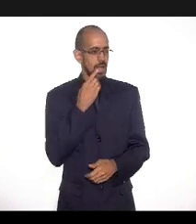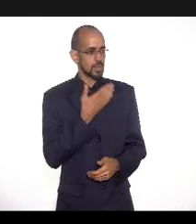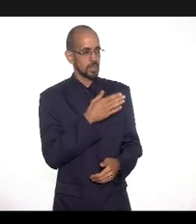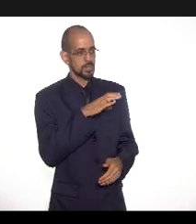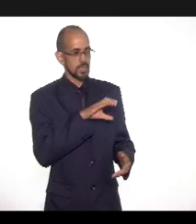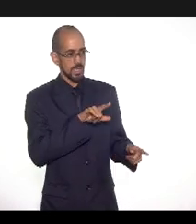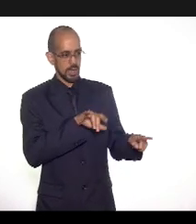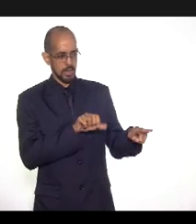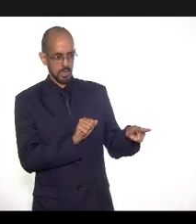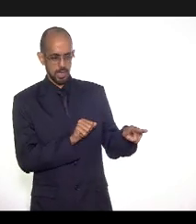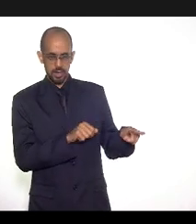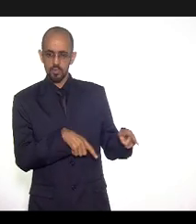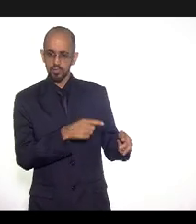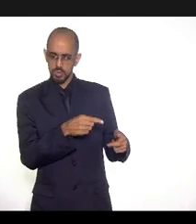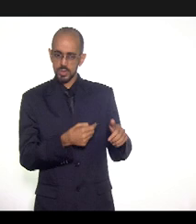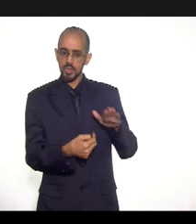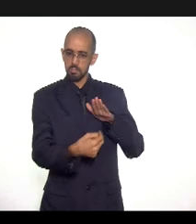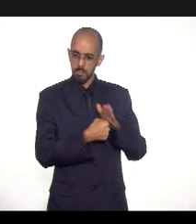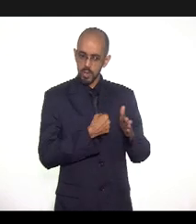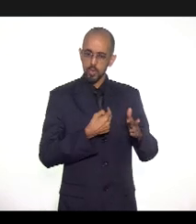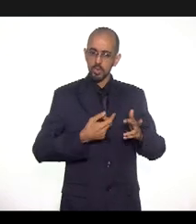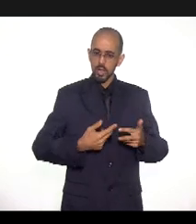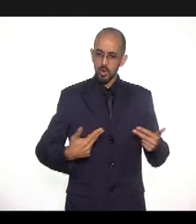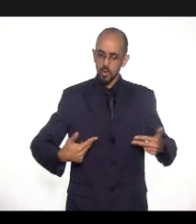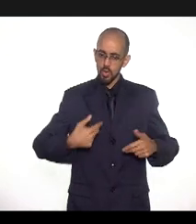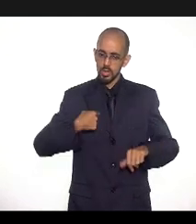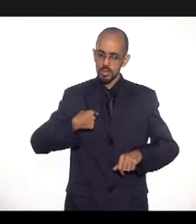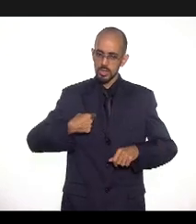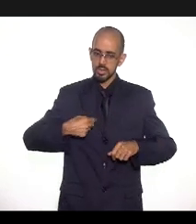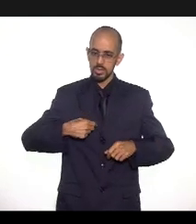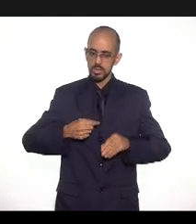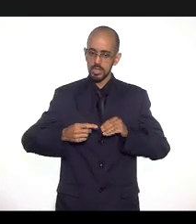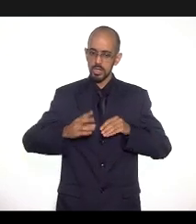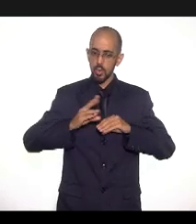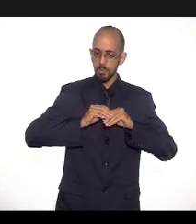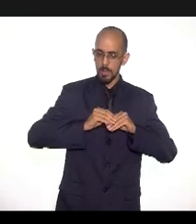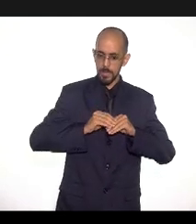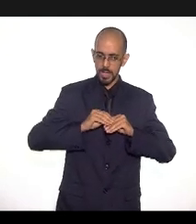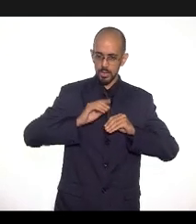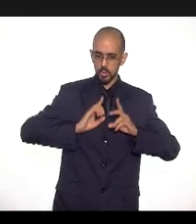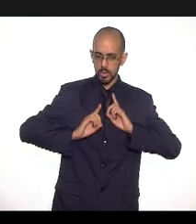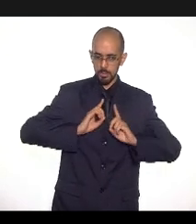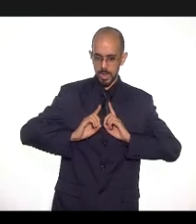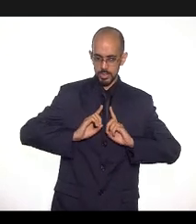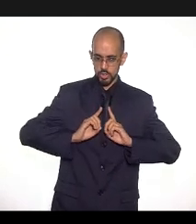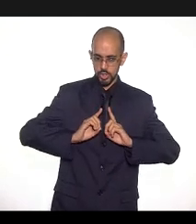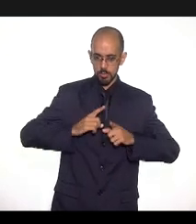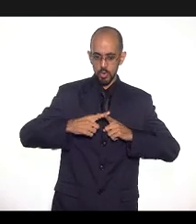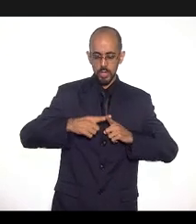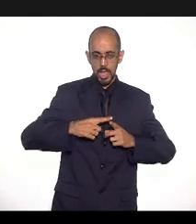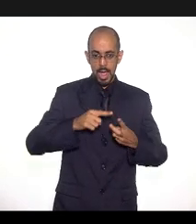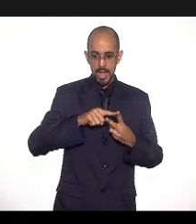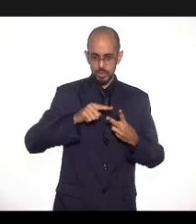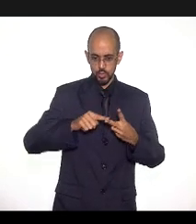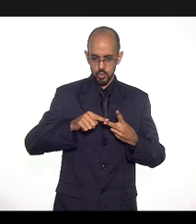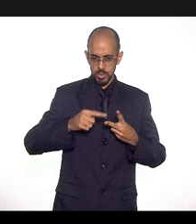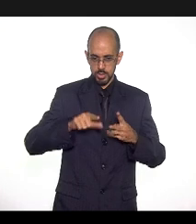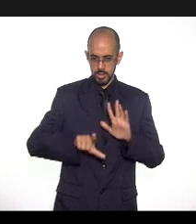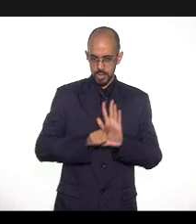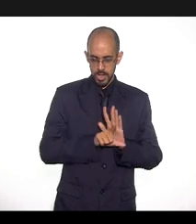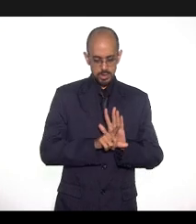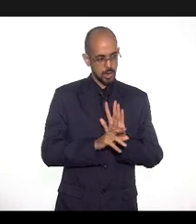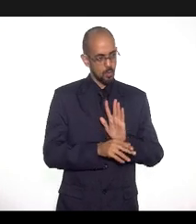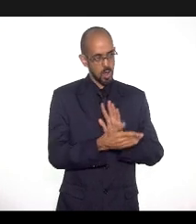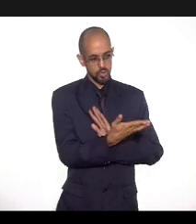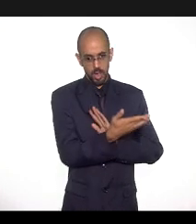Vossa Excelência traz questões relevantes que já estão aqui no nosso debate. Ambas as leis, 99 e 2011, como disse Vossa